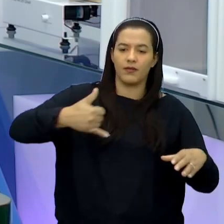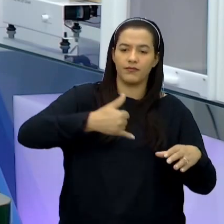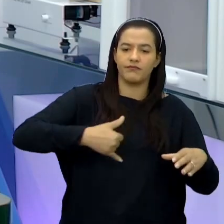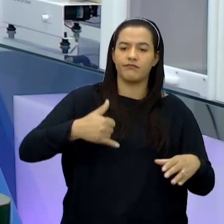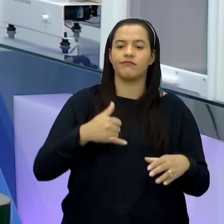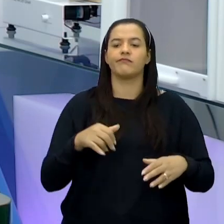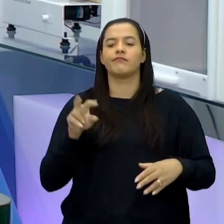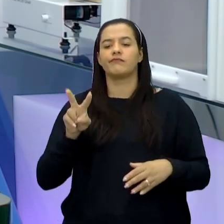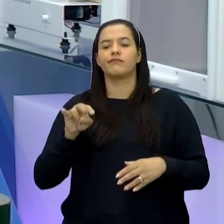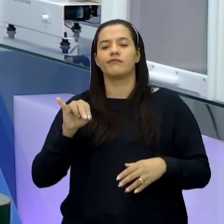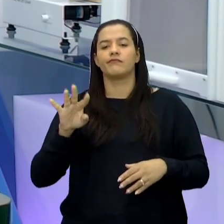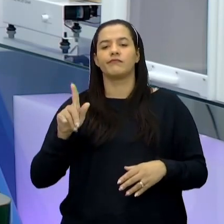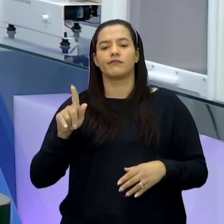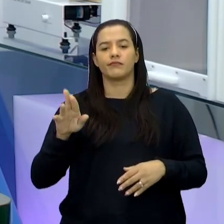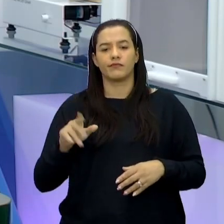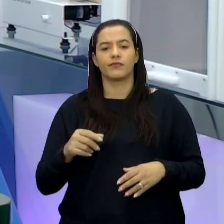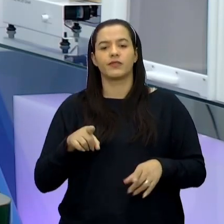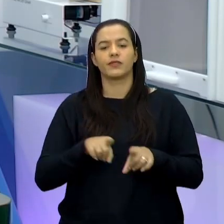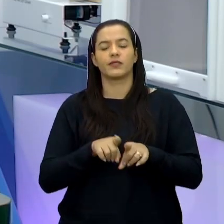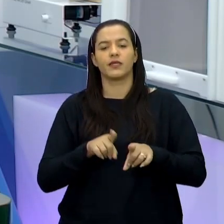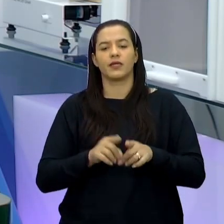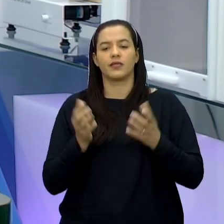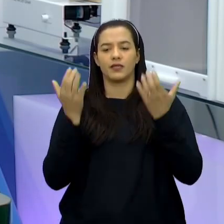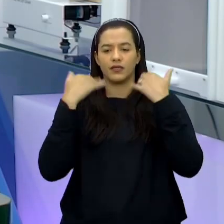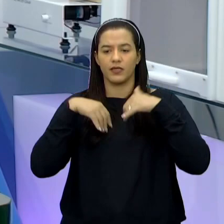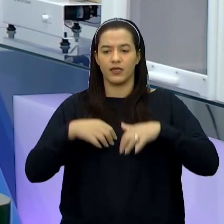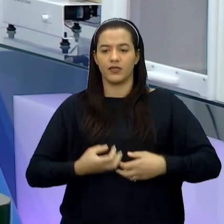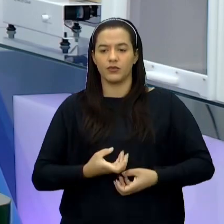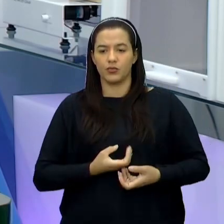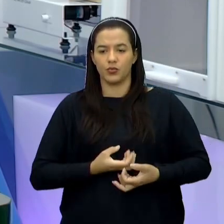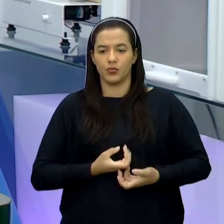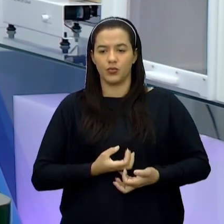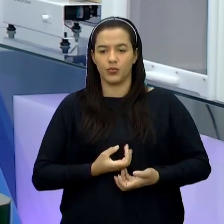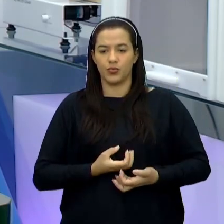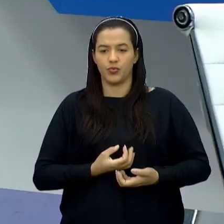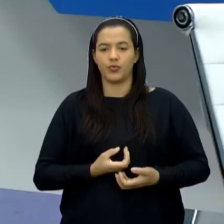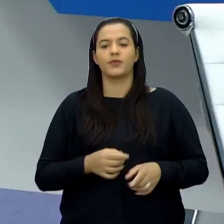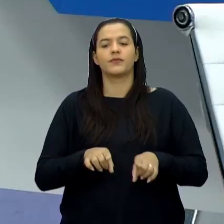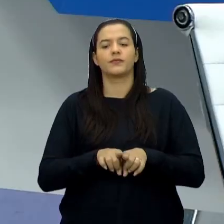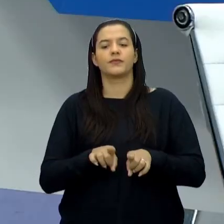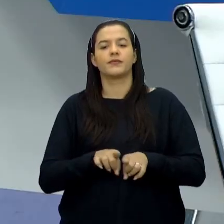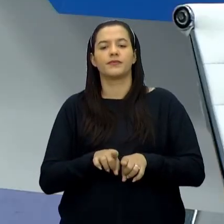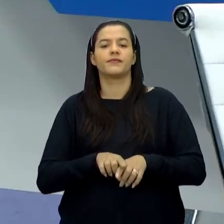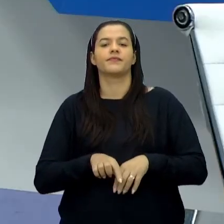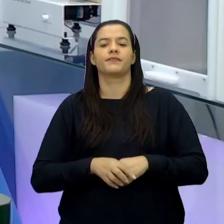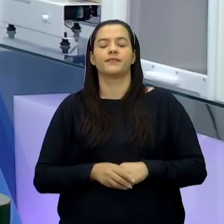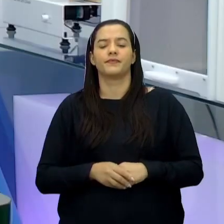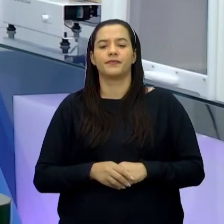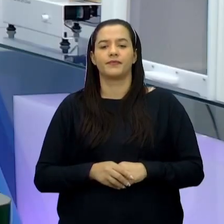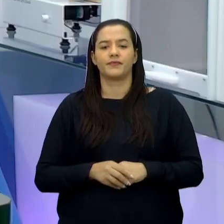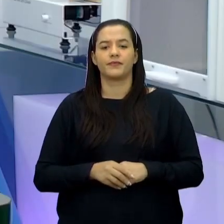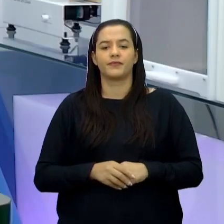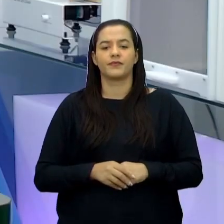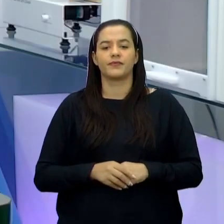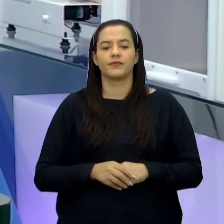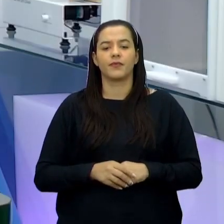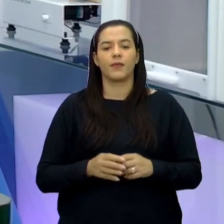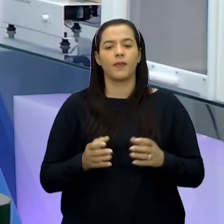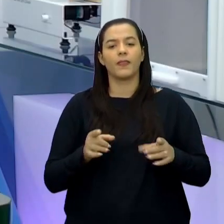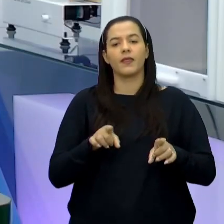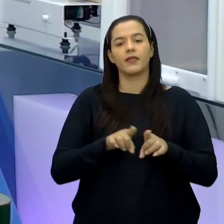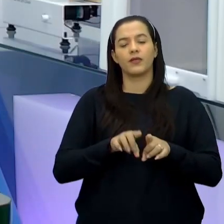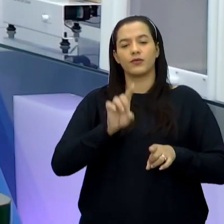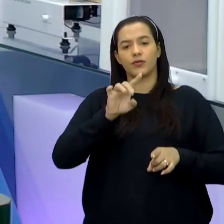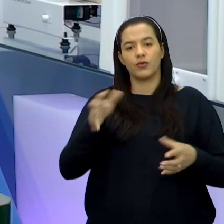nós temos o nosso ácido gástrico, né? Verdade. E aí, o que acontece? Se eu como